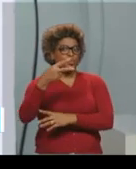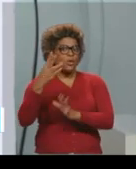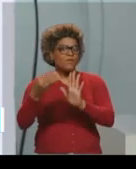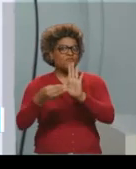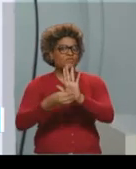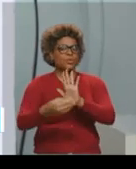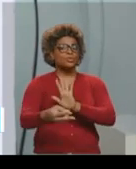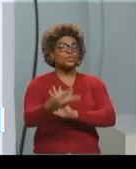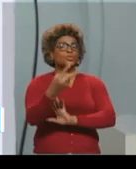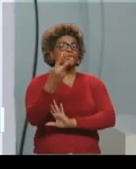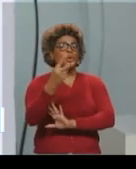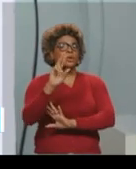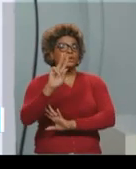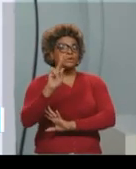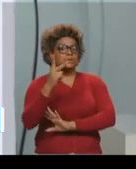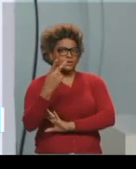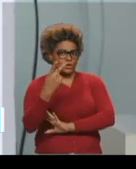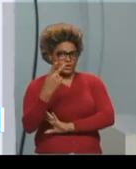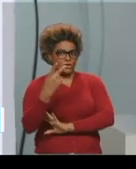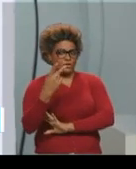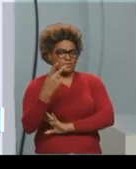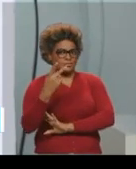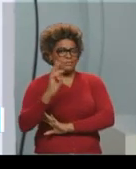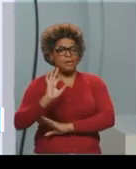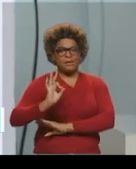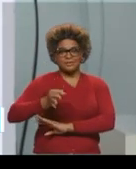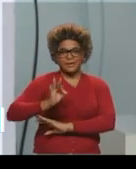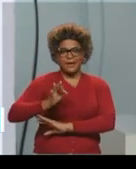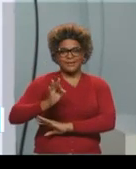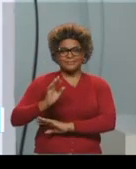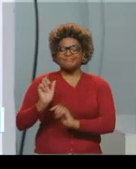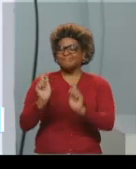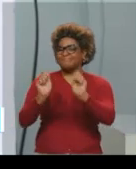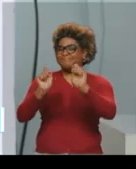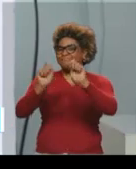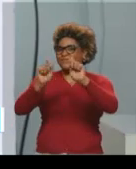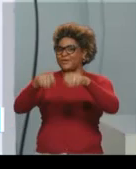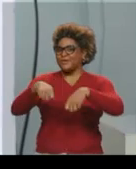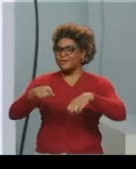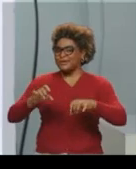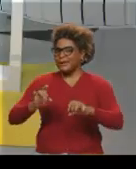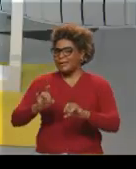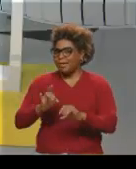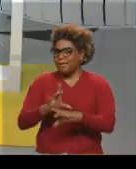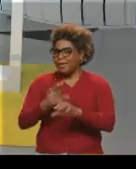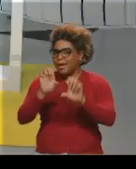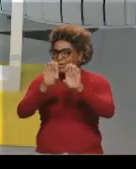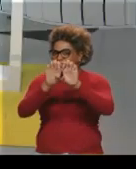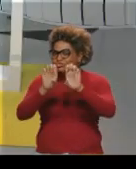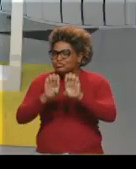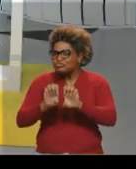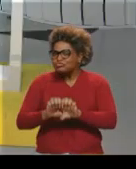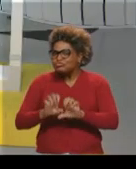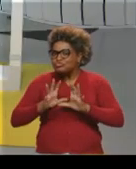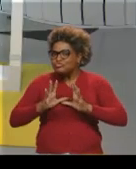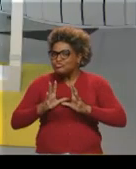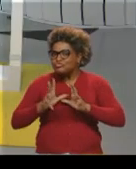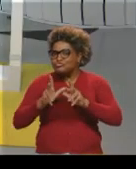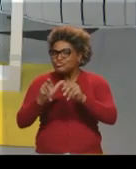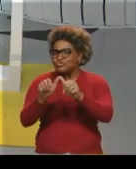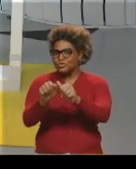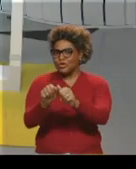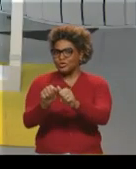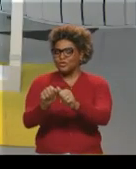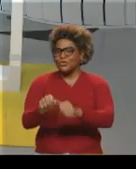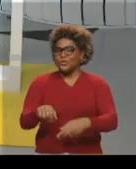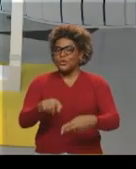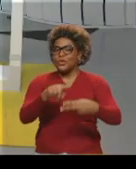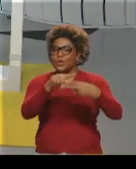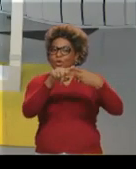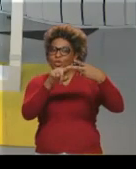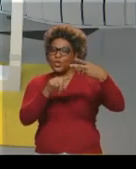hidrogênios. Agora sim, eu consegui terminar toda a estrutura do meu 2-etil,